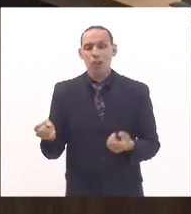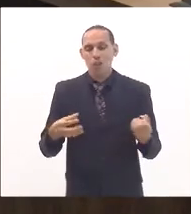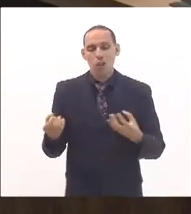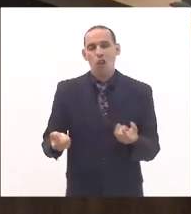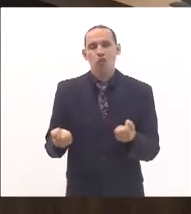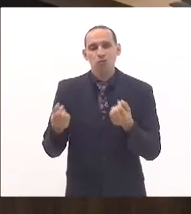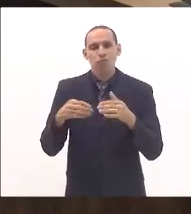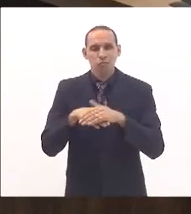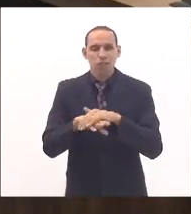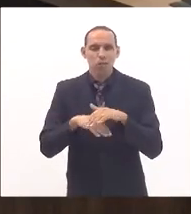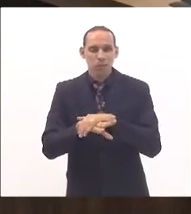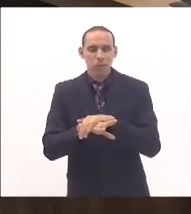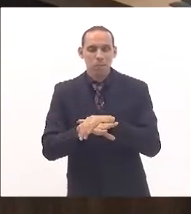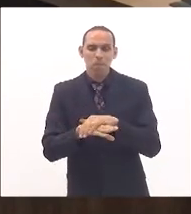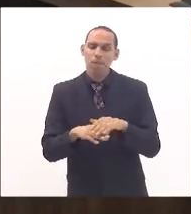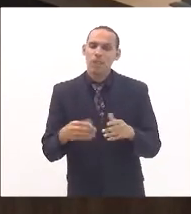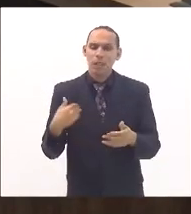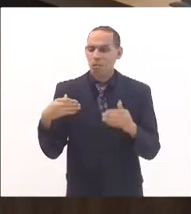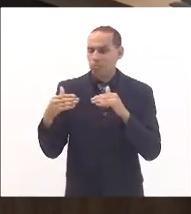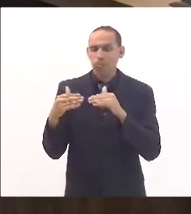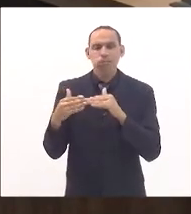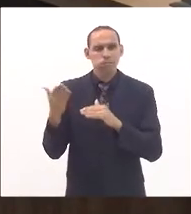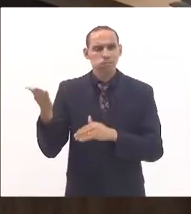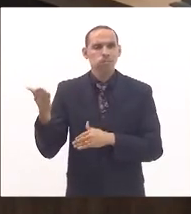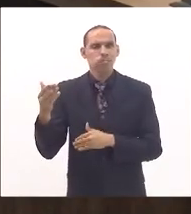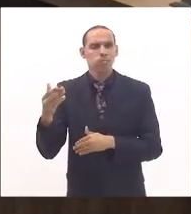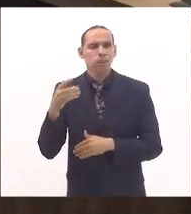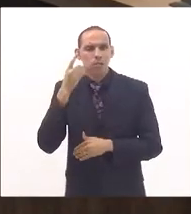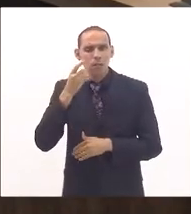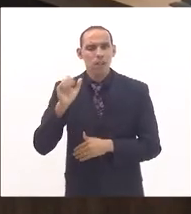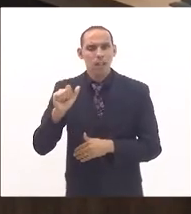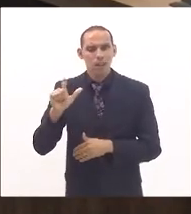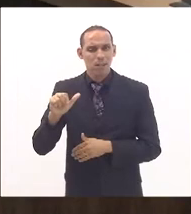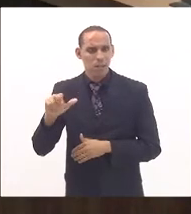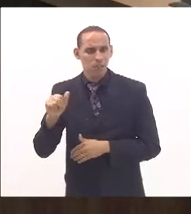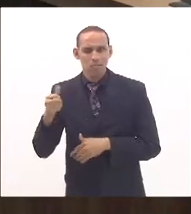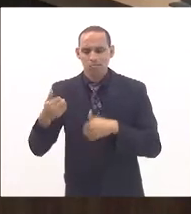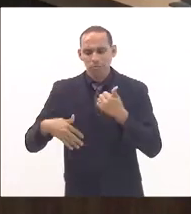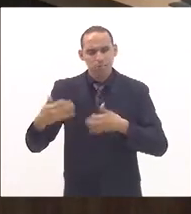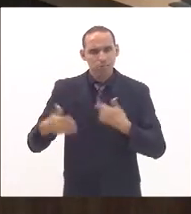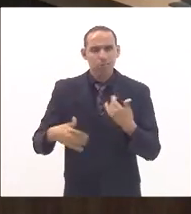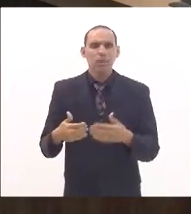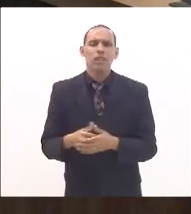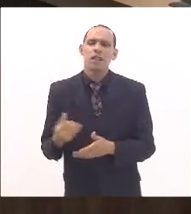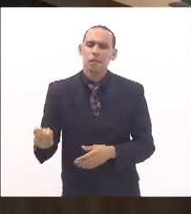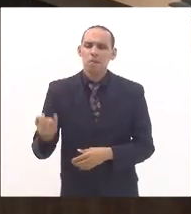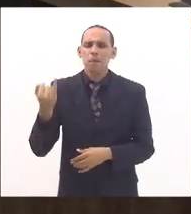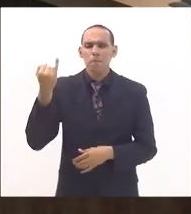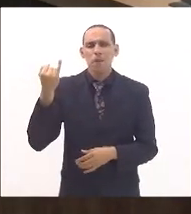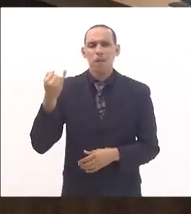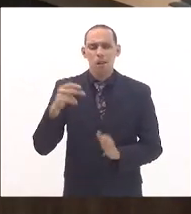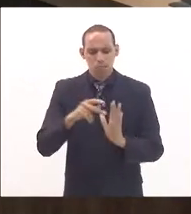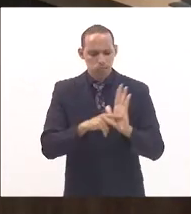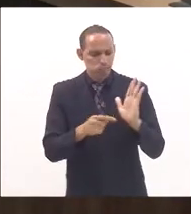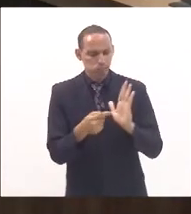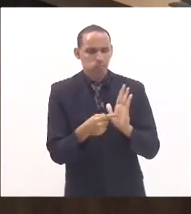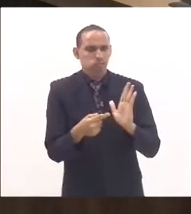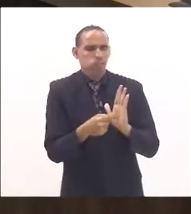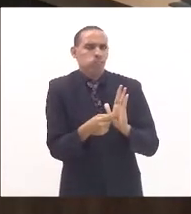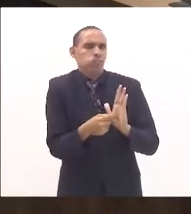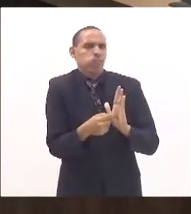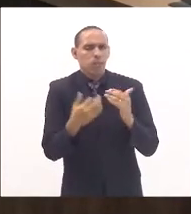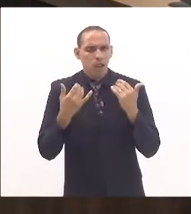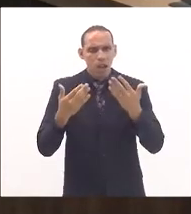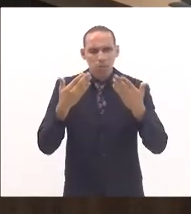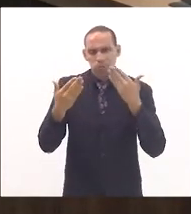novas. Concordo com a ponderação feita pela deputada Alana Passos. É muito importante que esse projeto seja objeto de uma